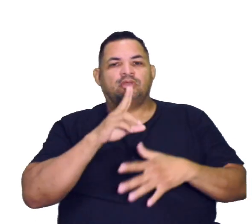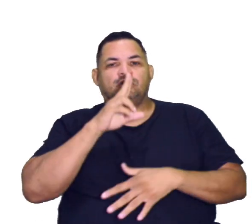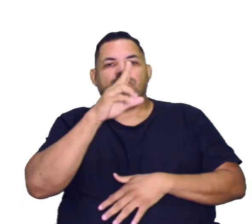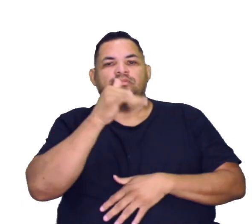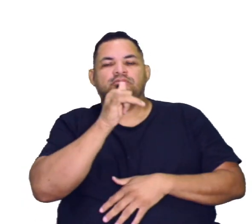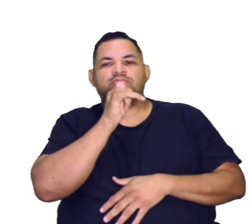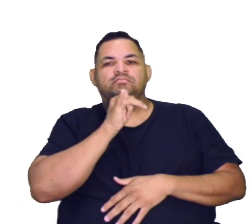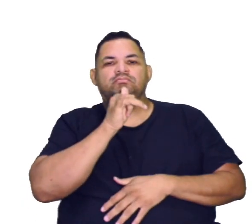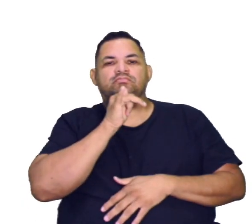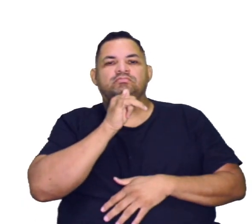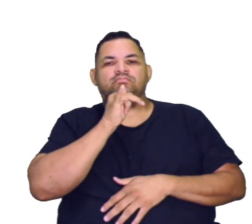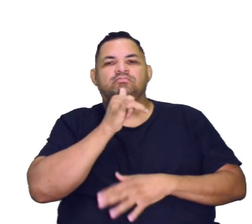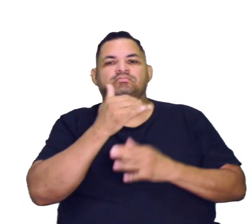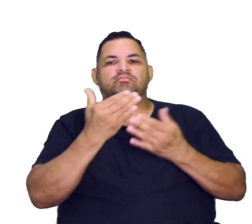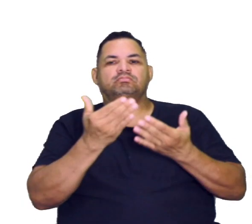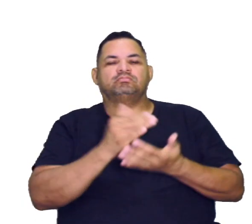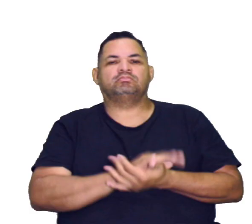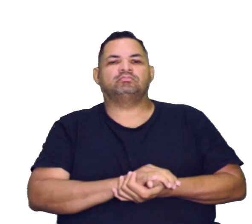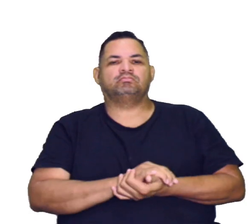por exemplo,